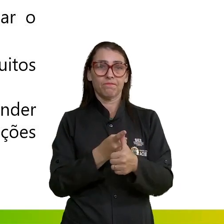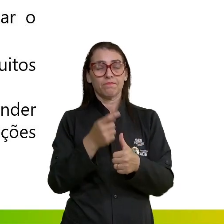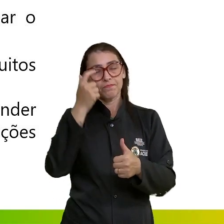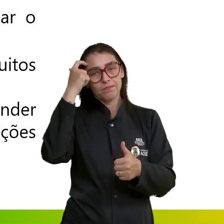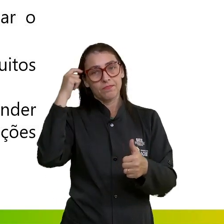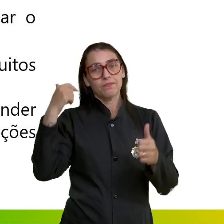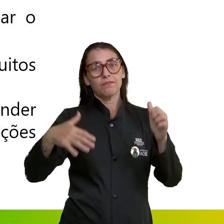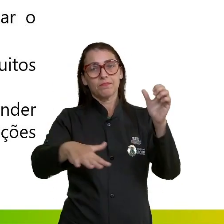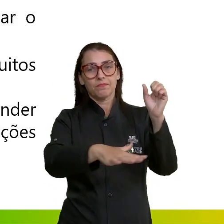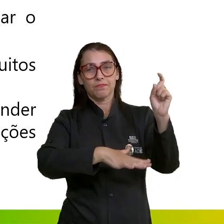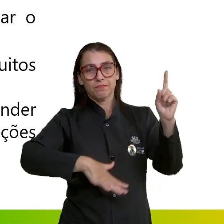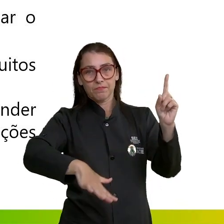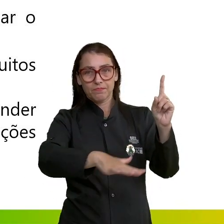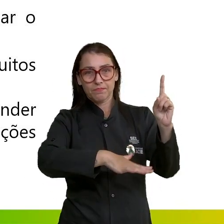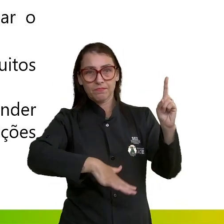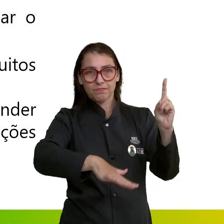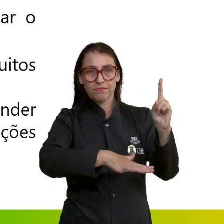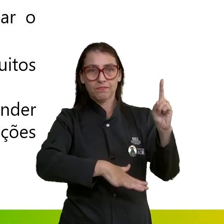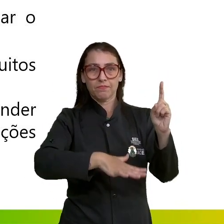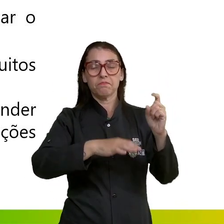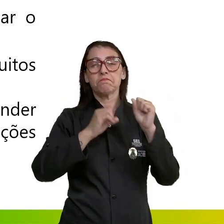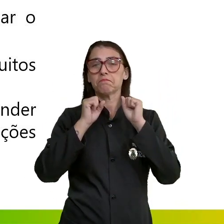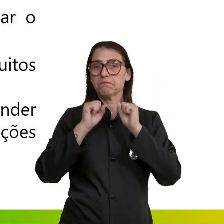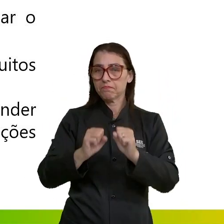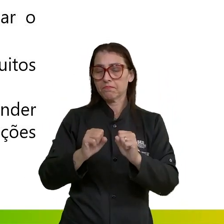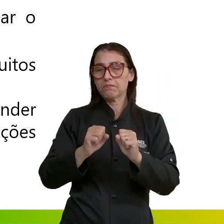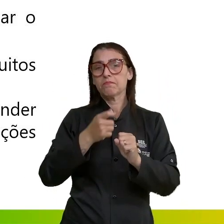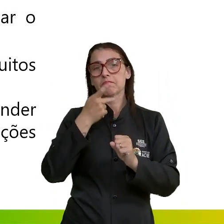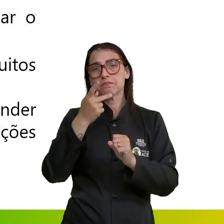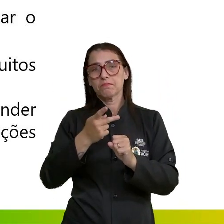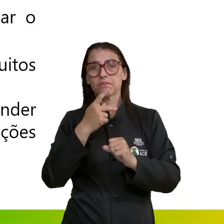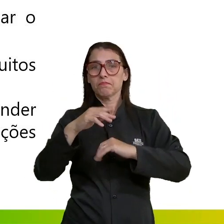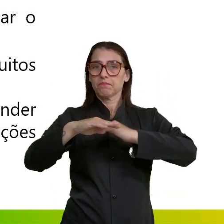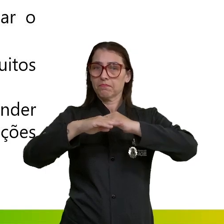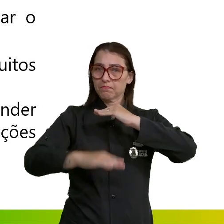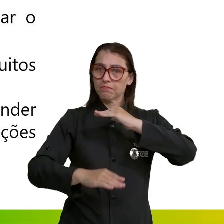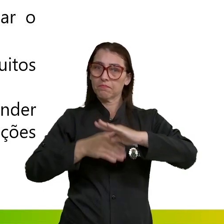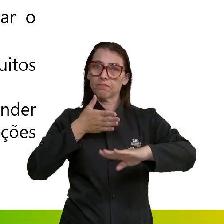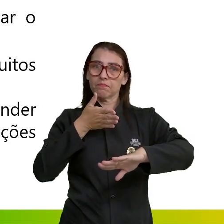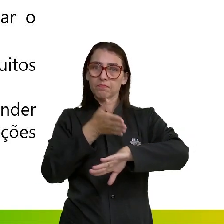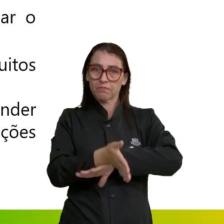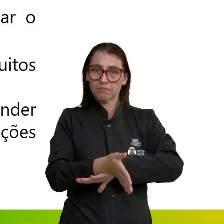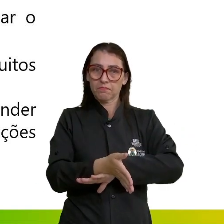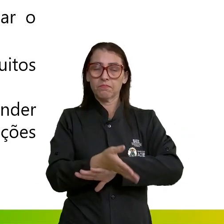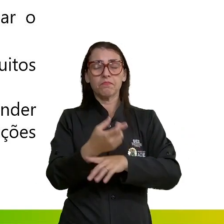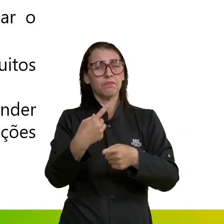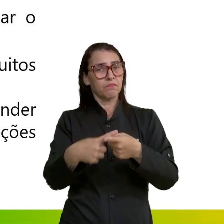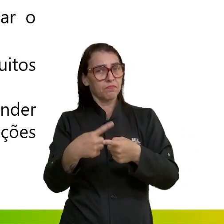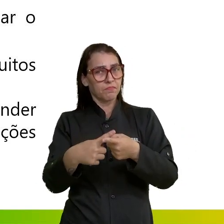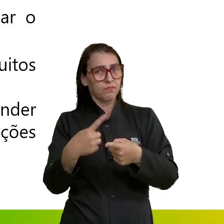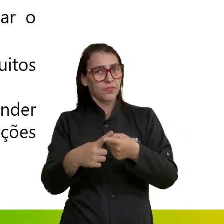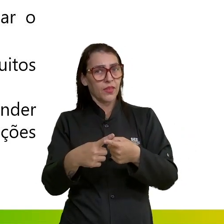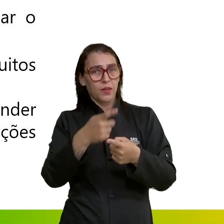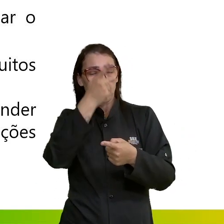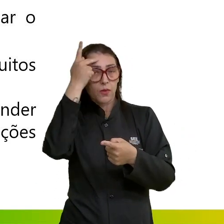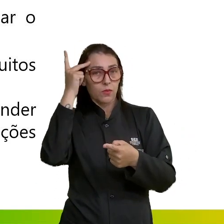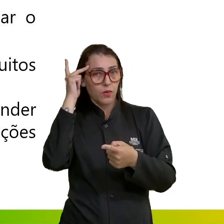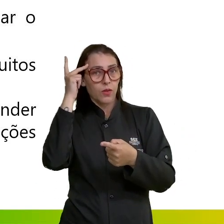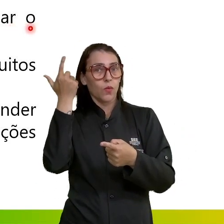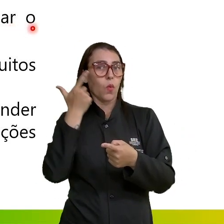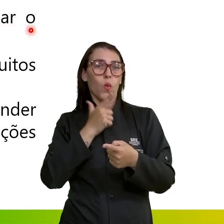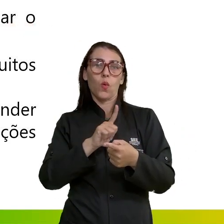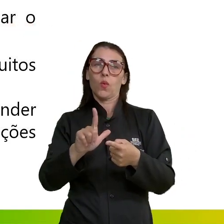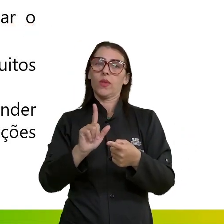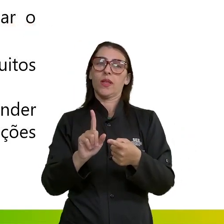implicações sociais. A gente pode falar aí na desigualdade de acesso, porque nem todos